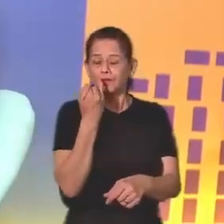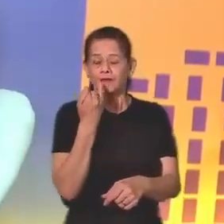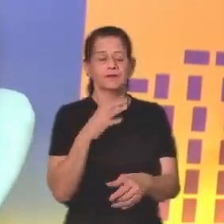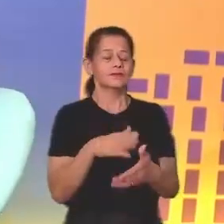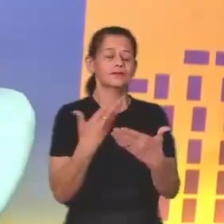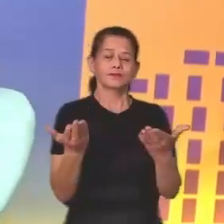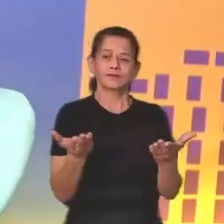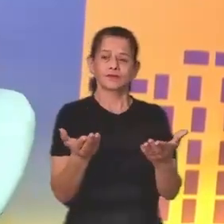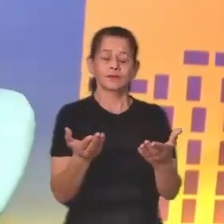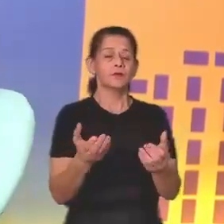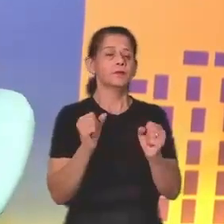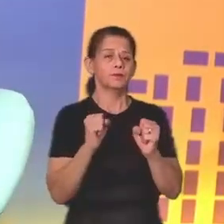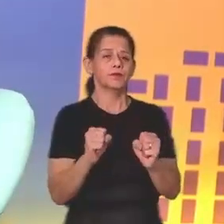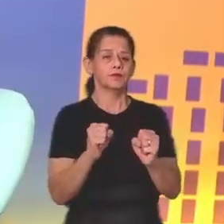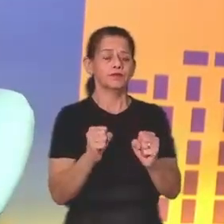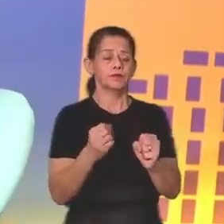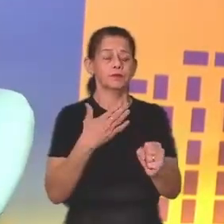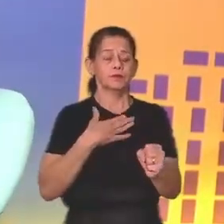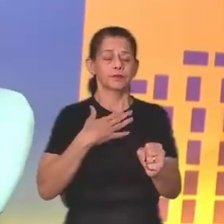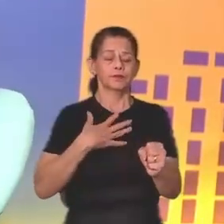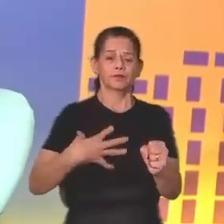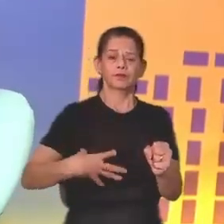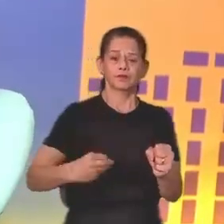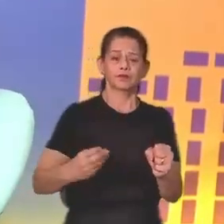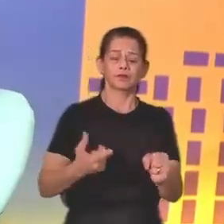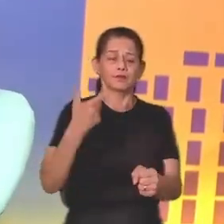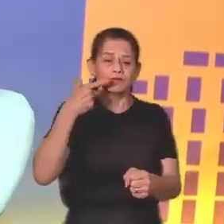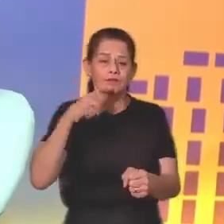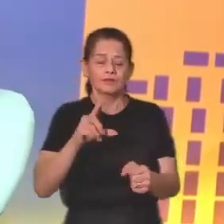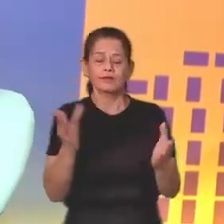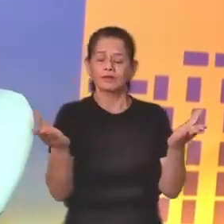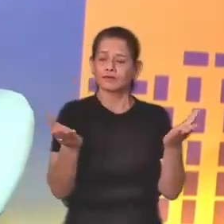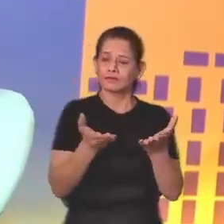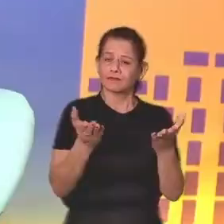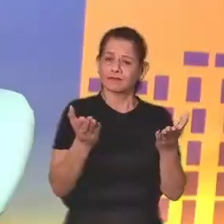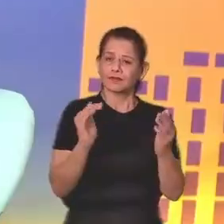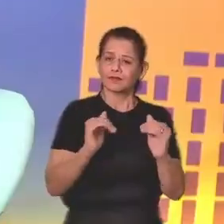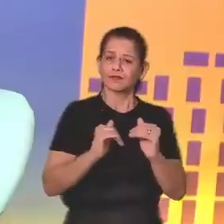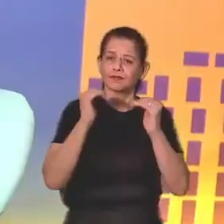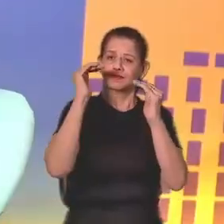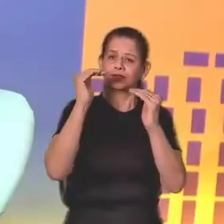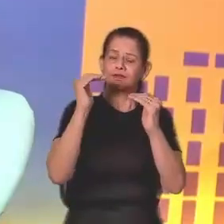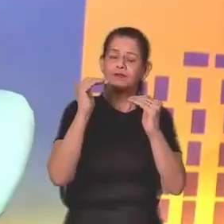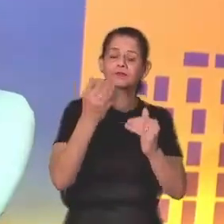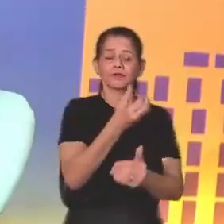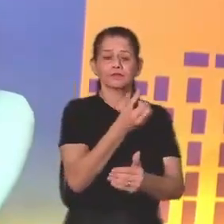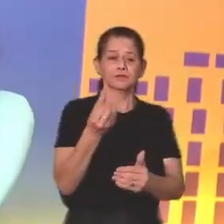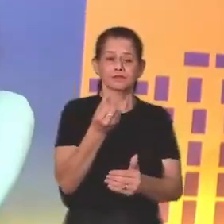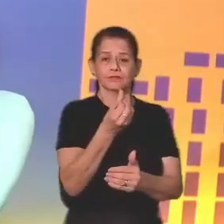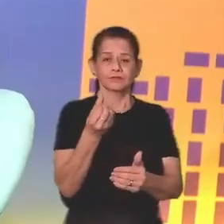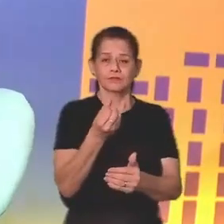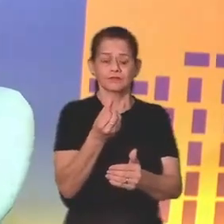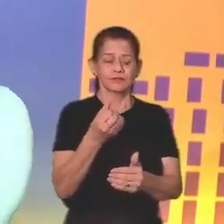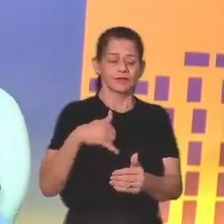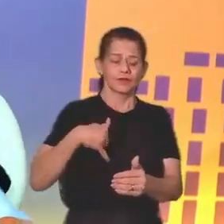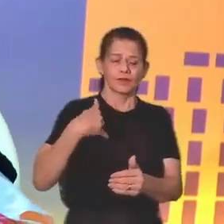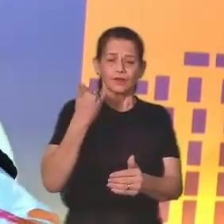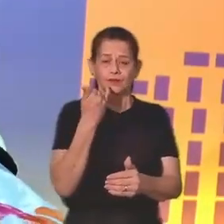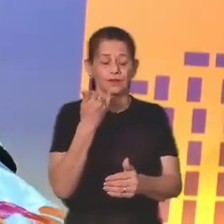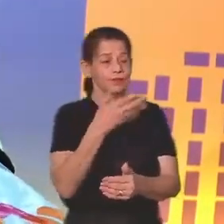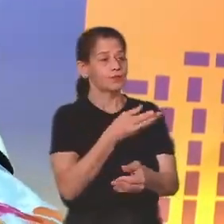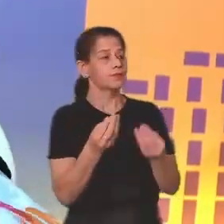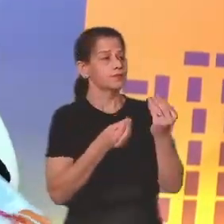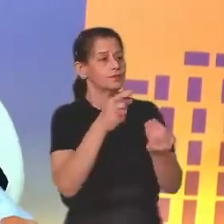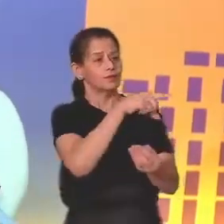filhas. E eu consegui agora, né, no auge dos meus 66. Agora, tanto você